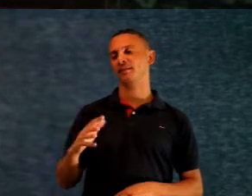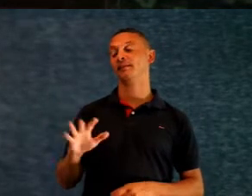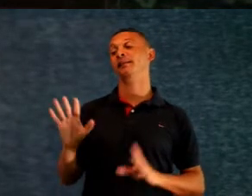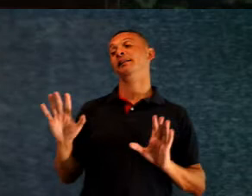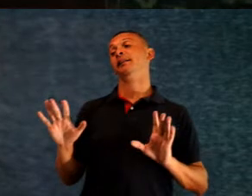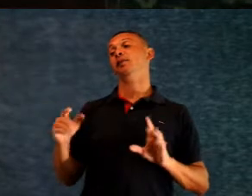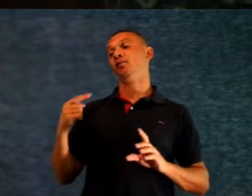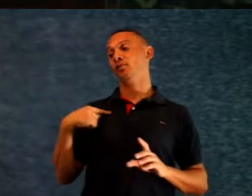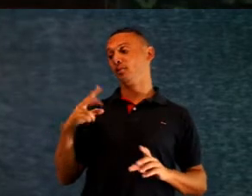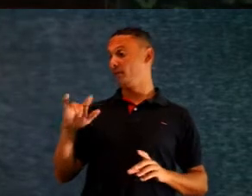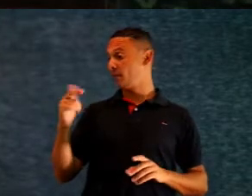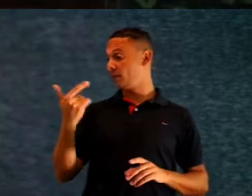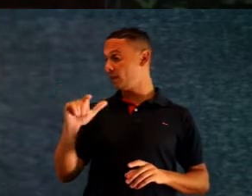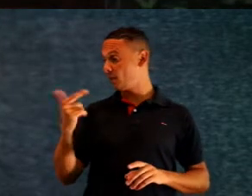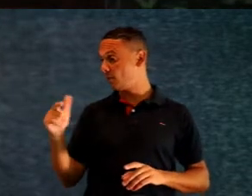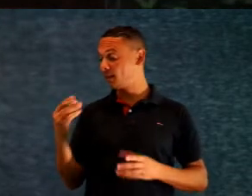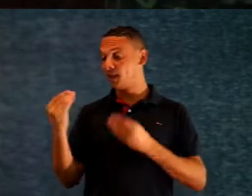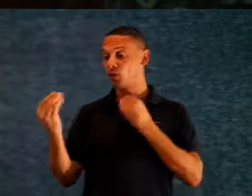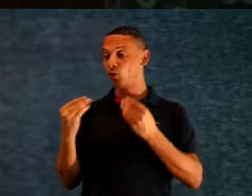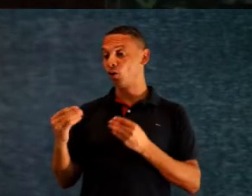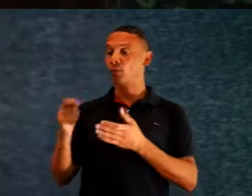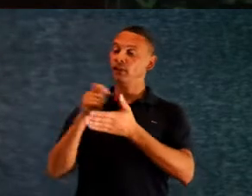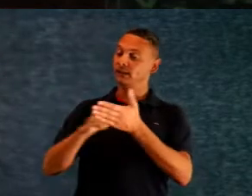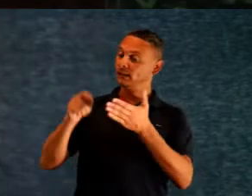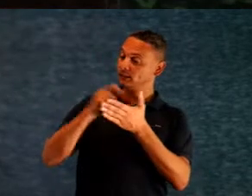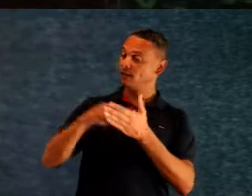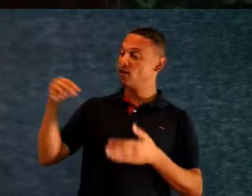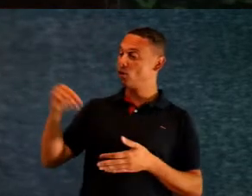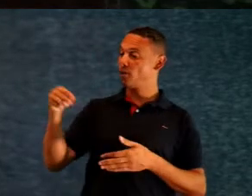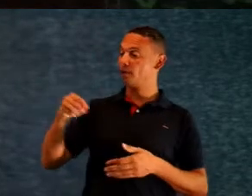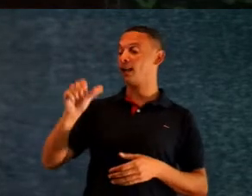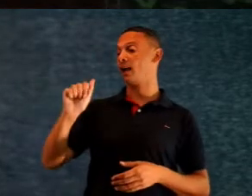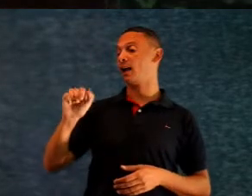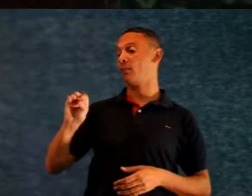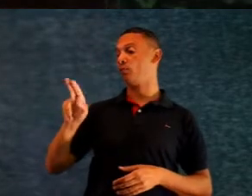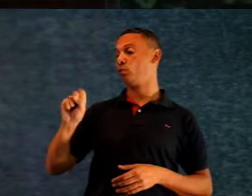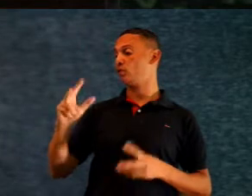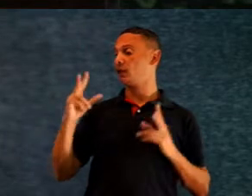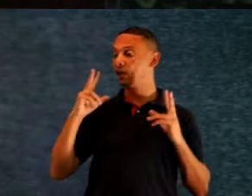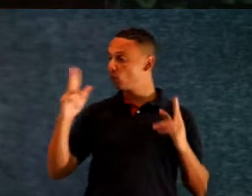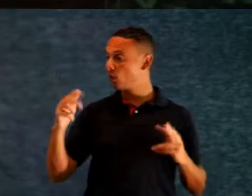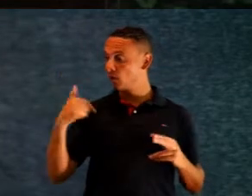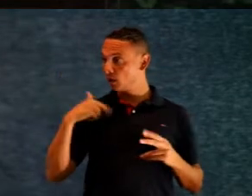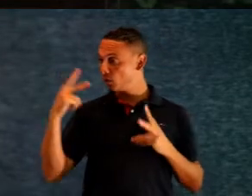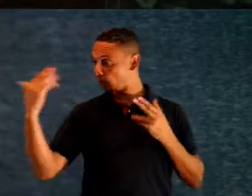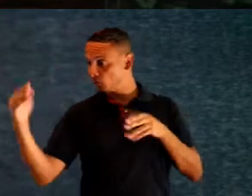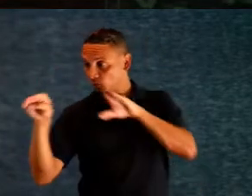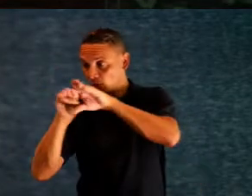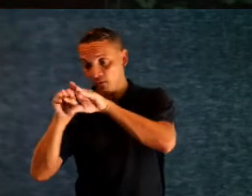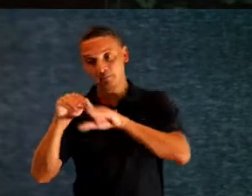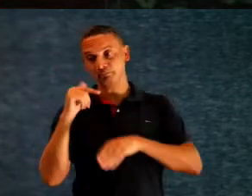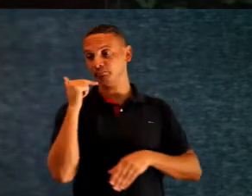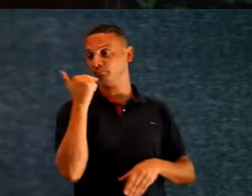ainda assim eu não terei condições de escrever uma novela tão rica, com tanta força humana, com